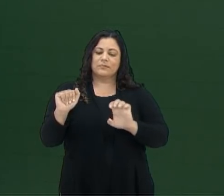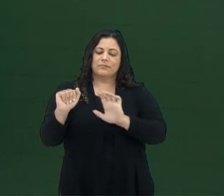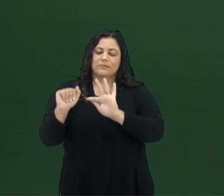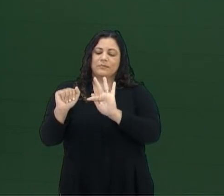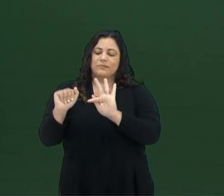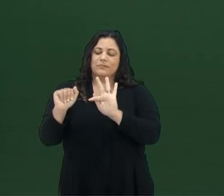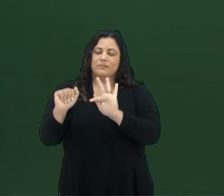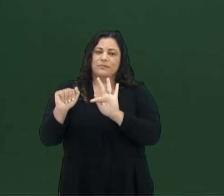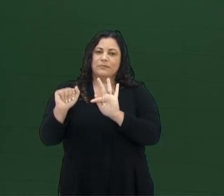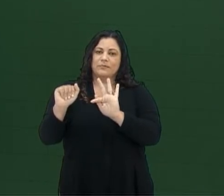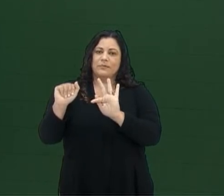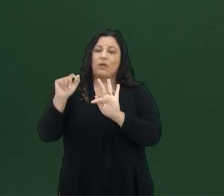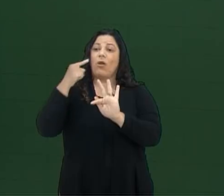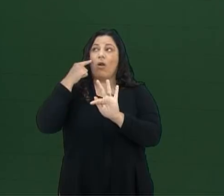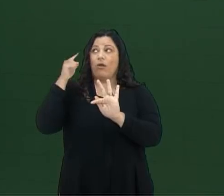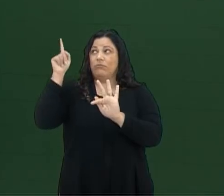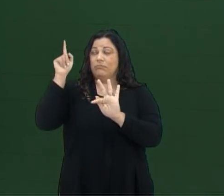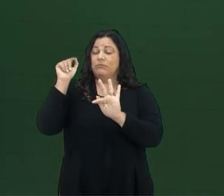EF,